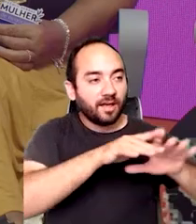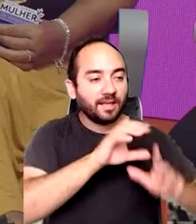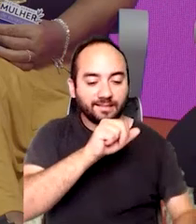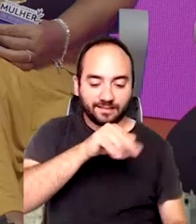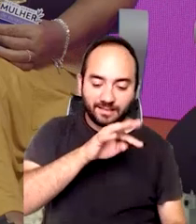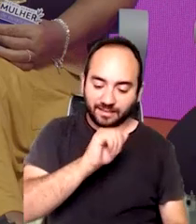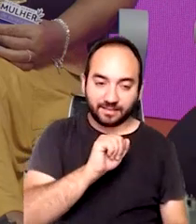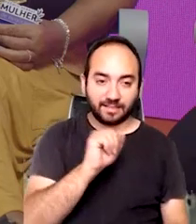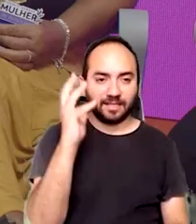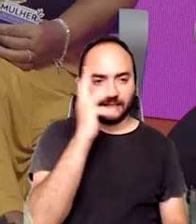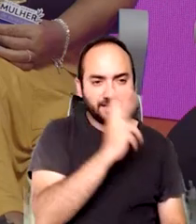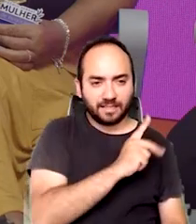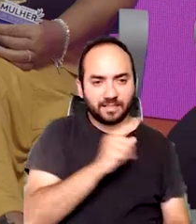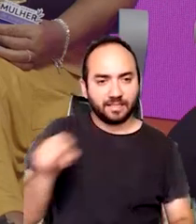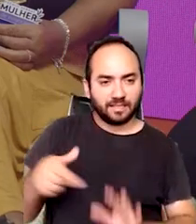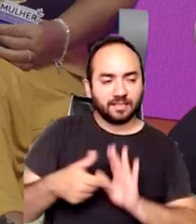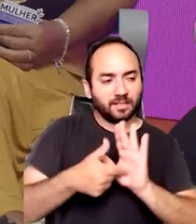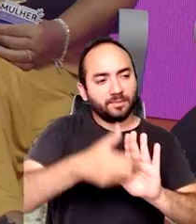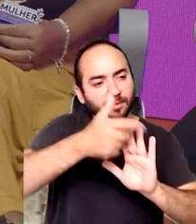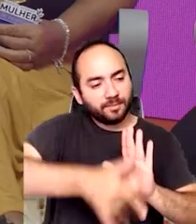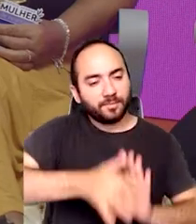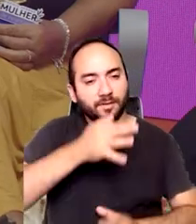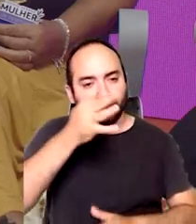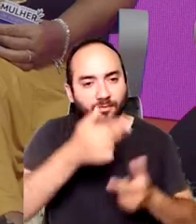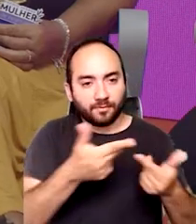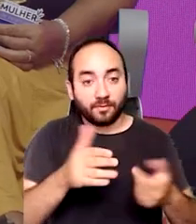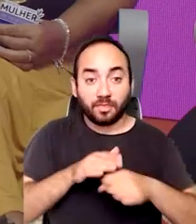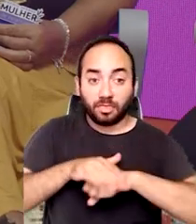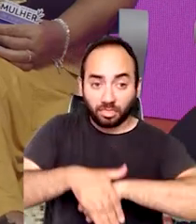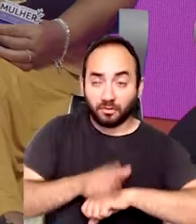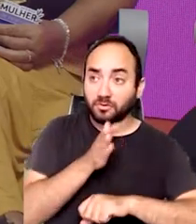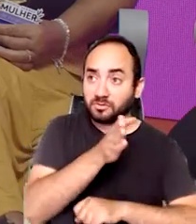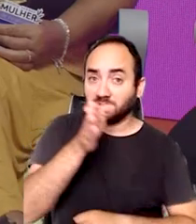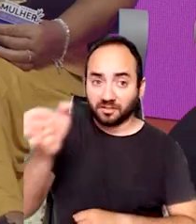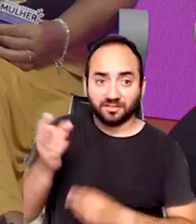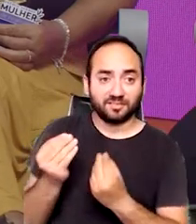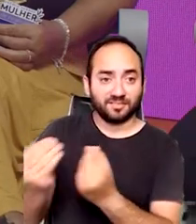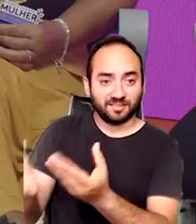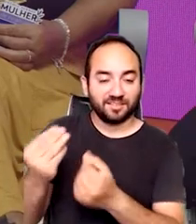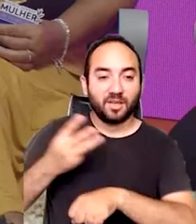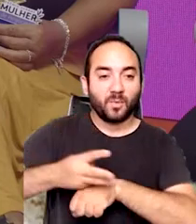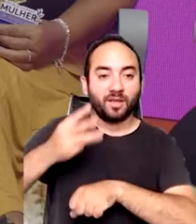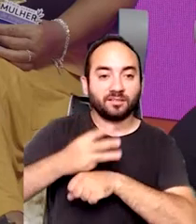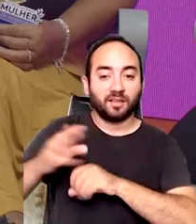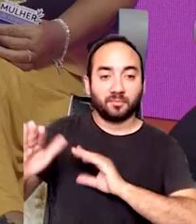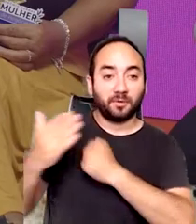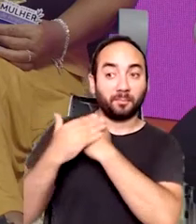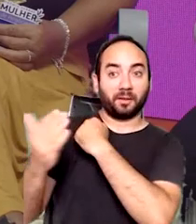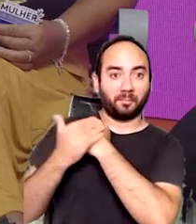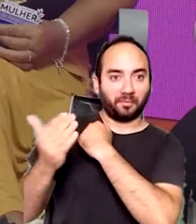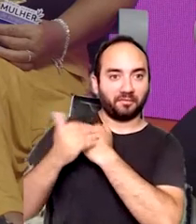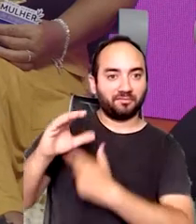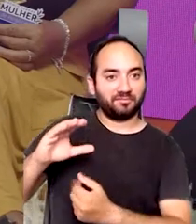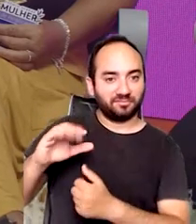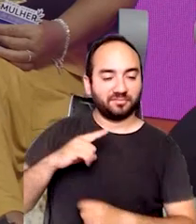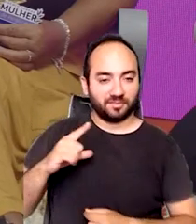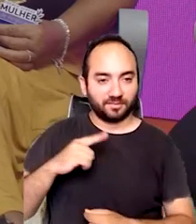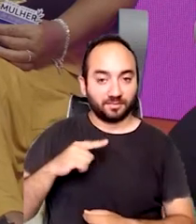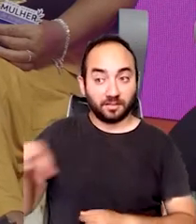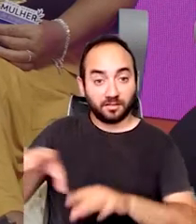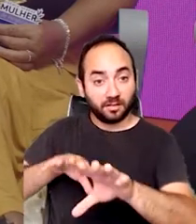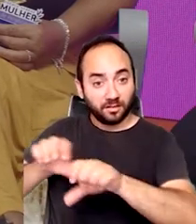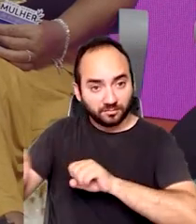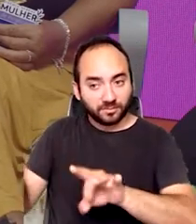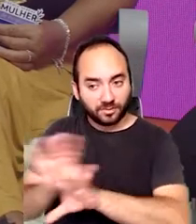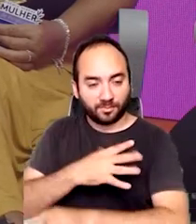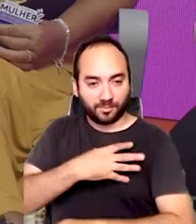santol linda mostrava as plantas e tá e de noite eu fazia as entregas que chegavam no meu WhatsApp e aí